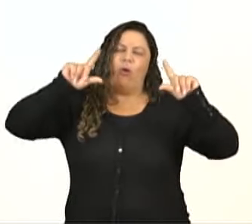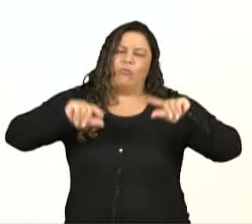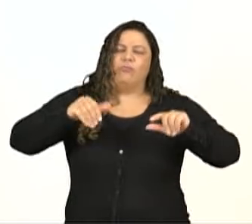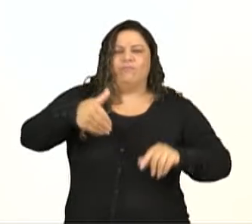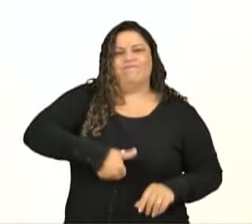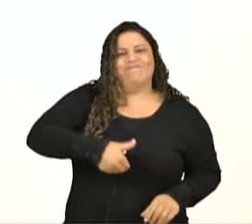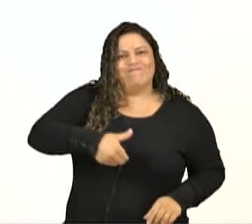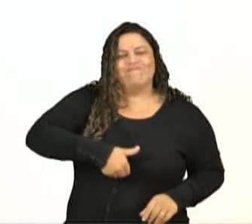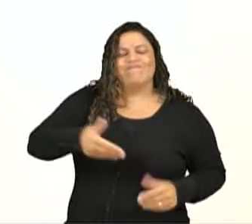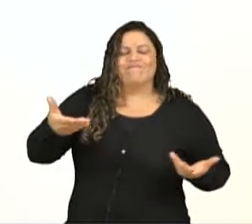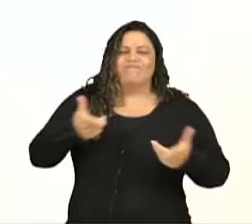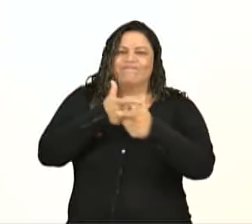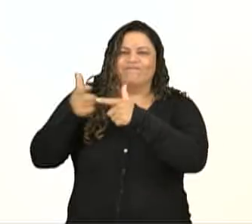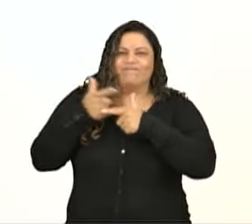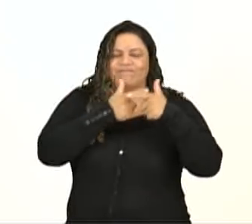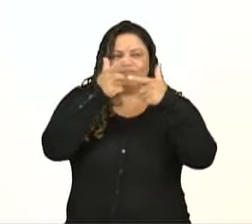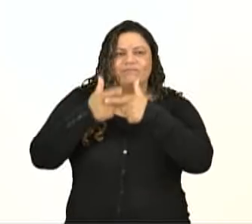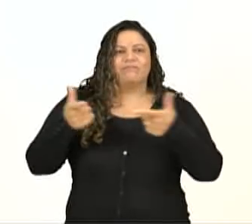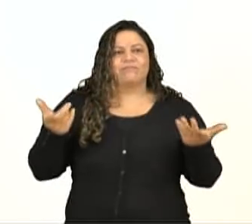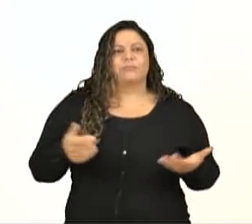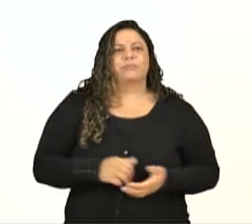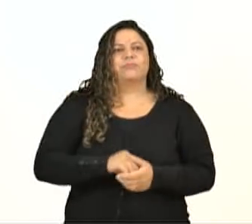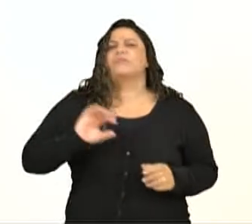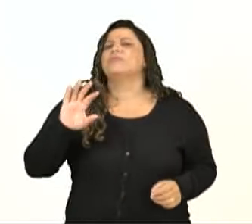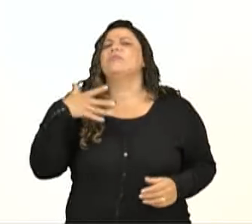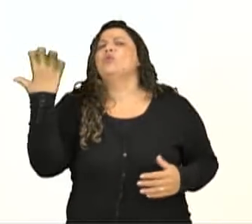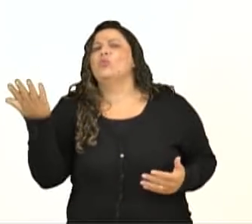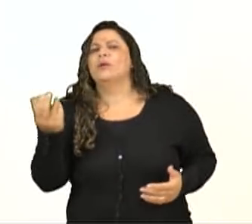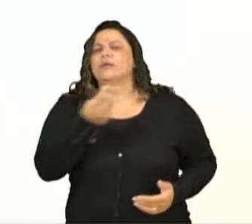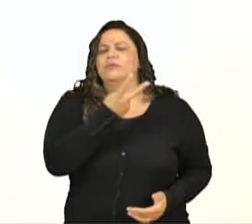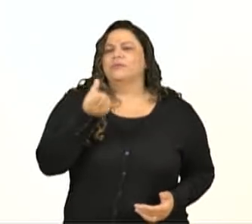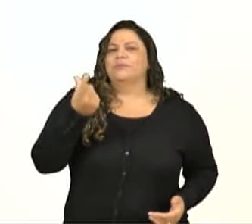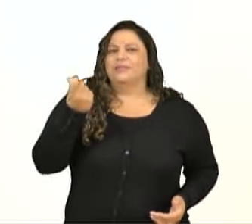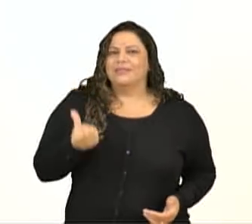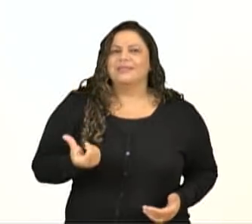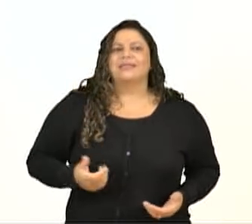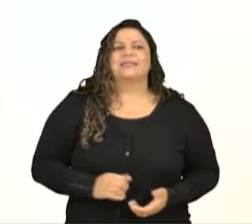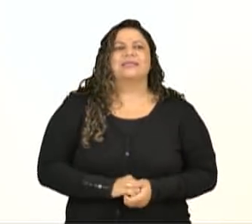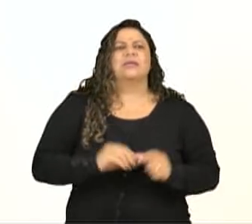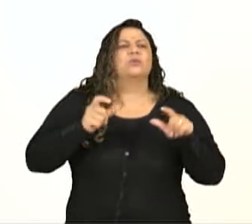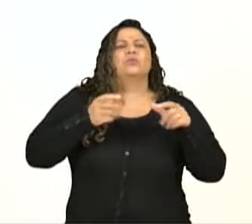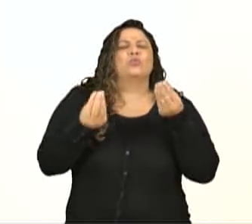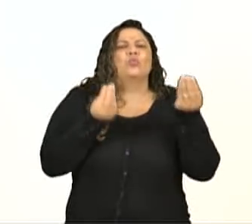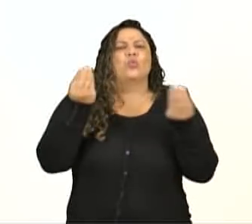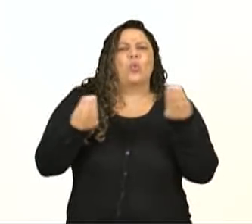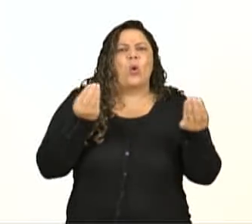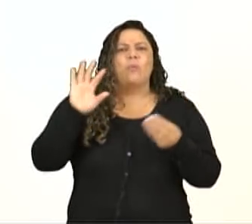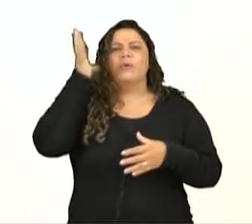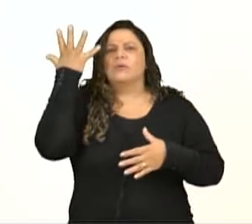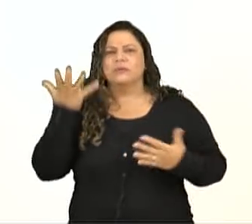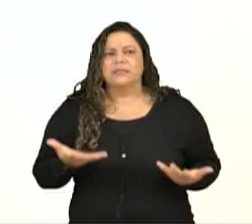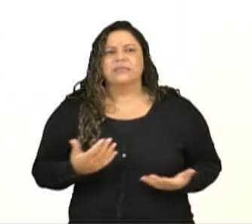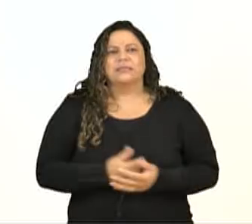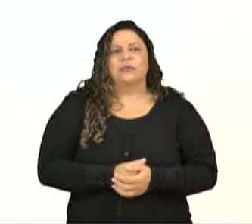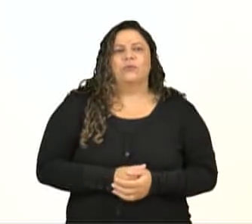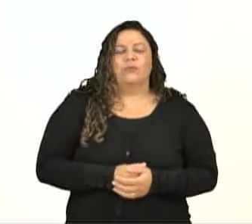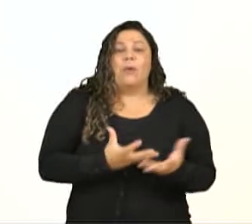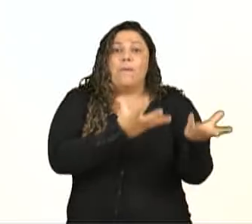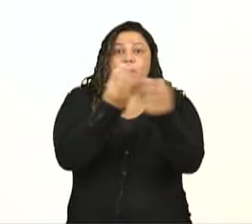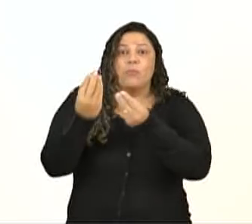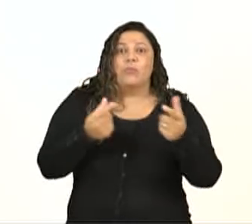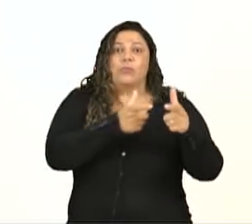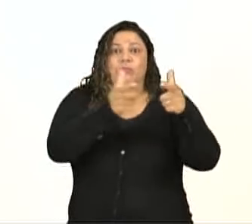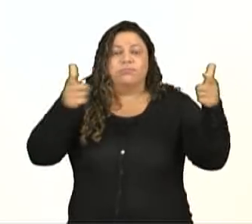fome. Quando ocorreu? Em 2016. Como aconteceu? Um grande número de